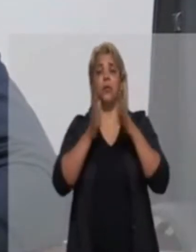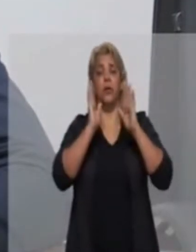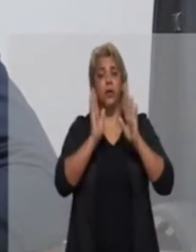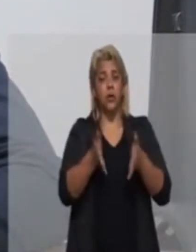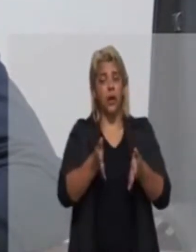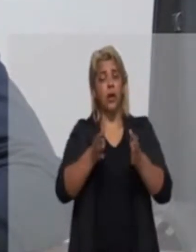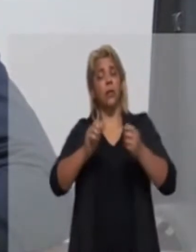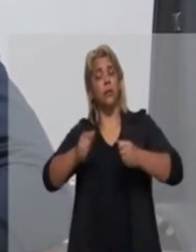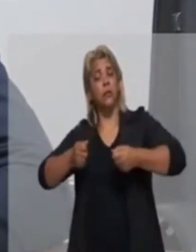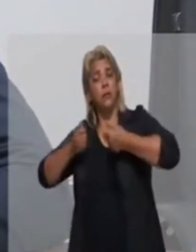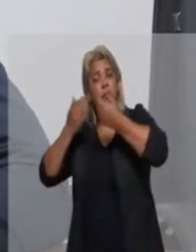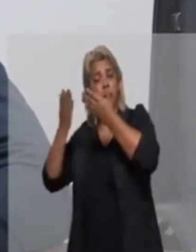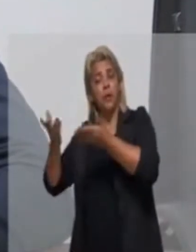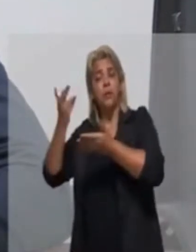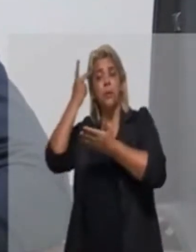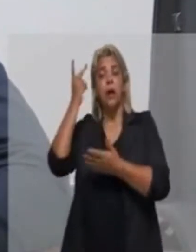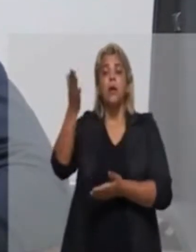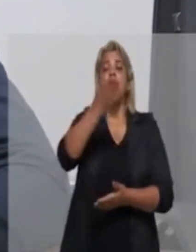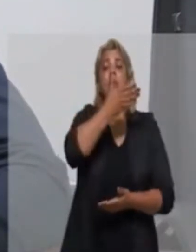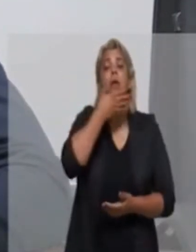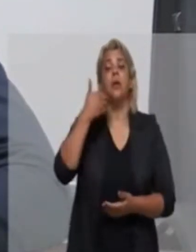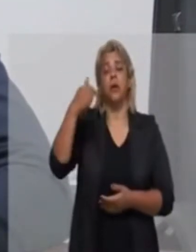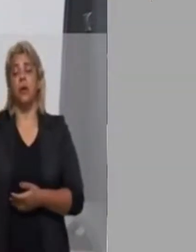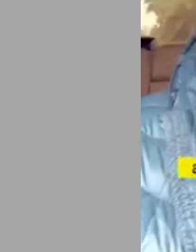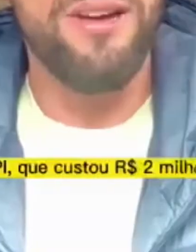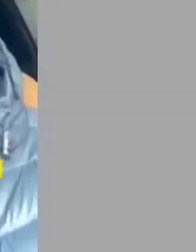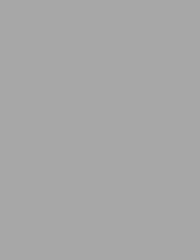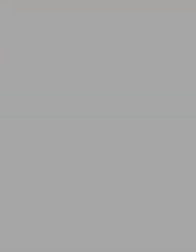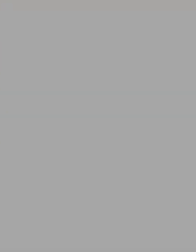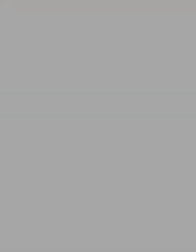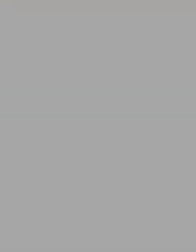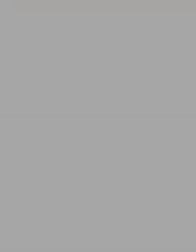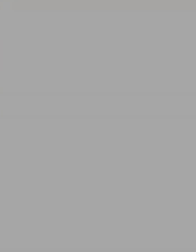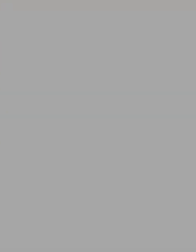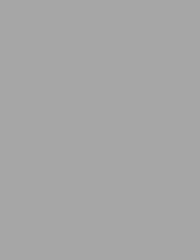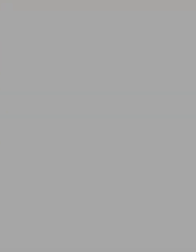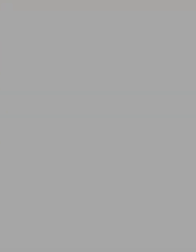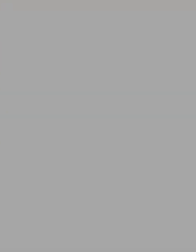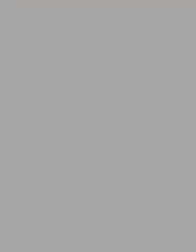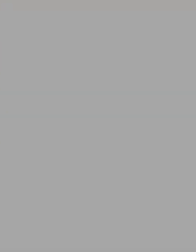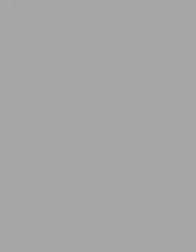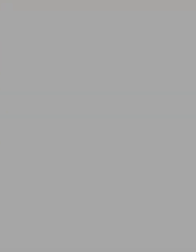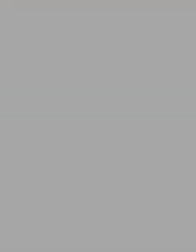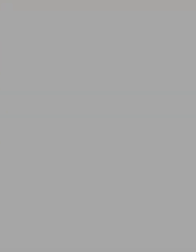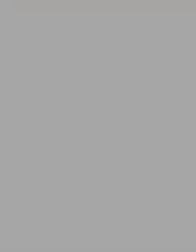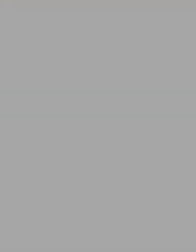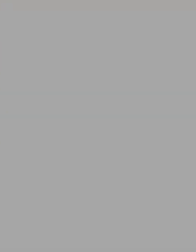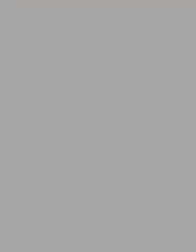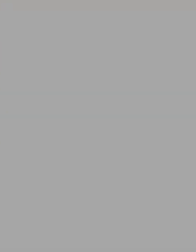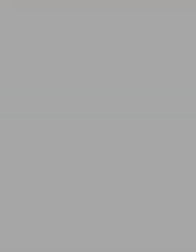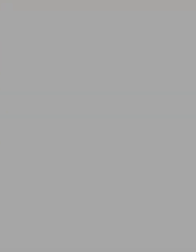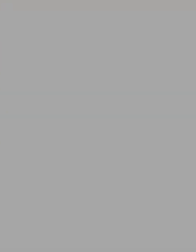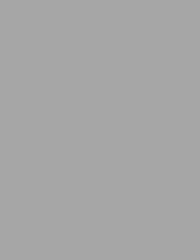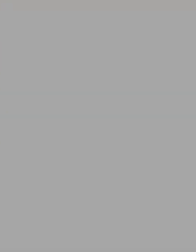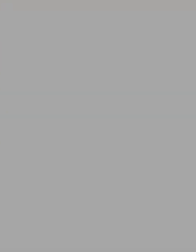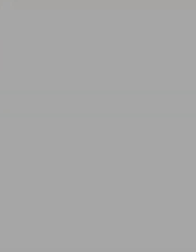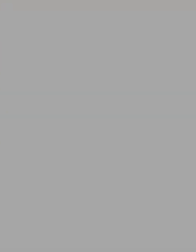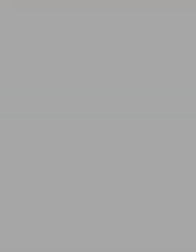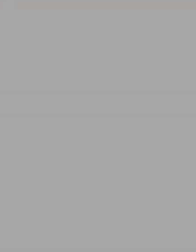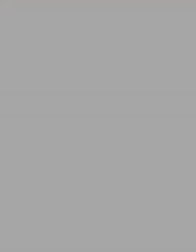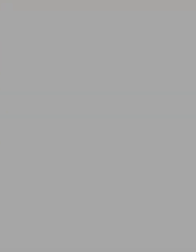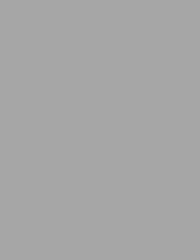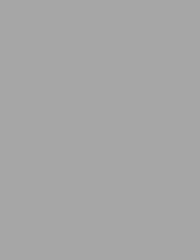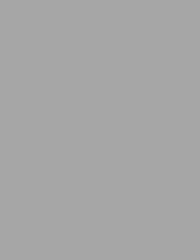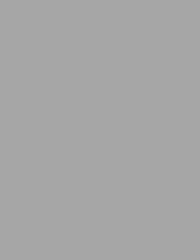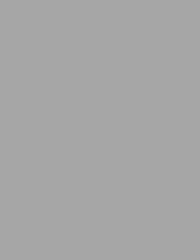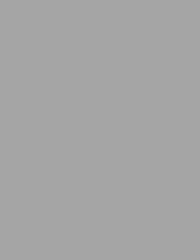para a melhorias aqui na cidade de Ourinhos a fap que custou dois milhões trouxe de retorno